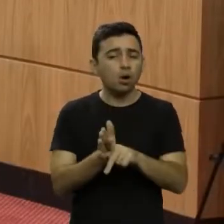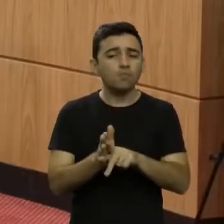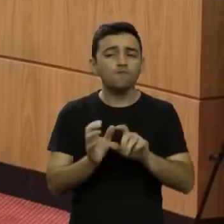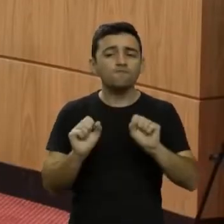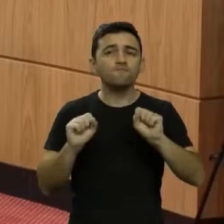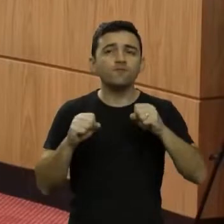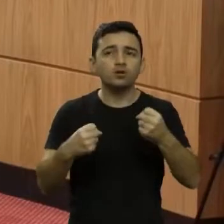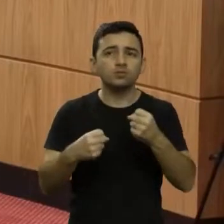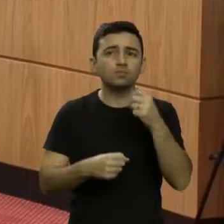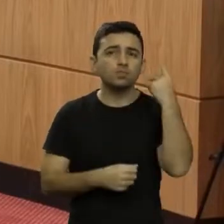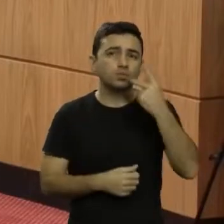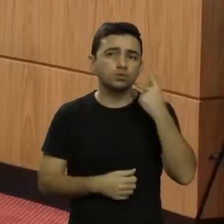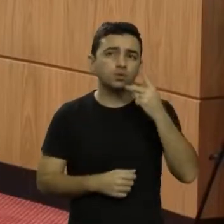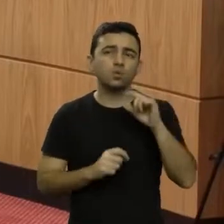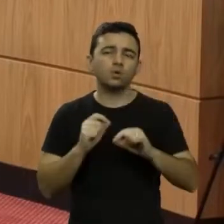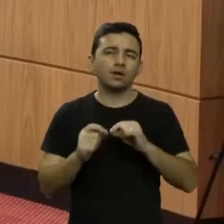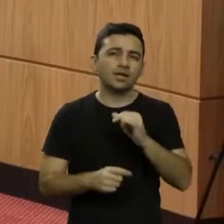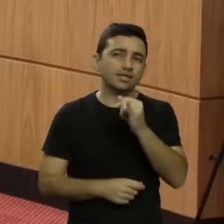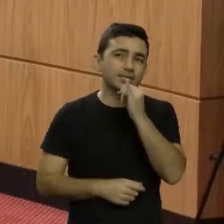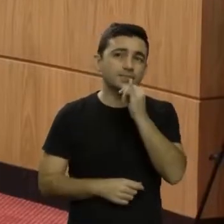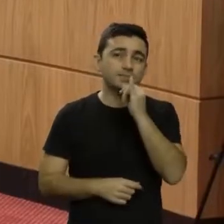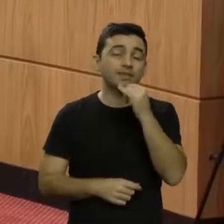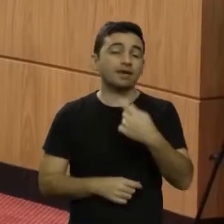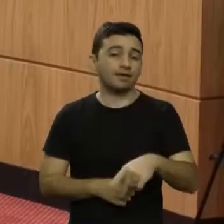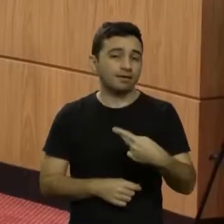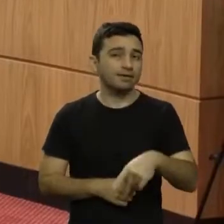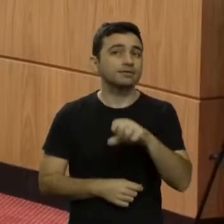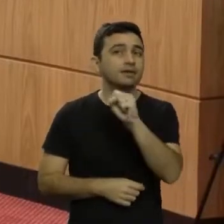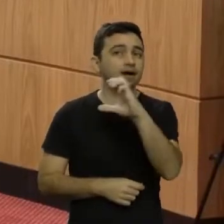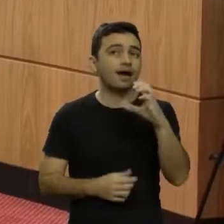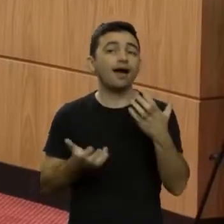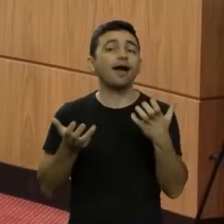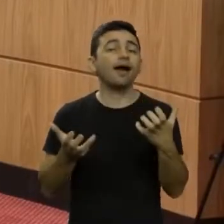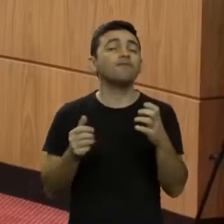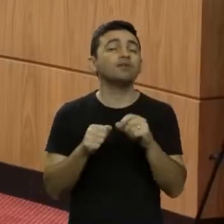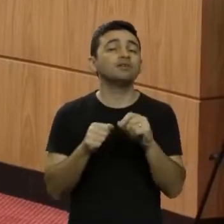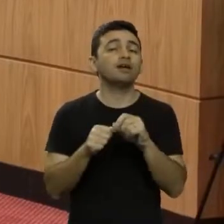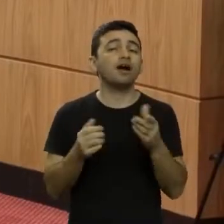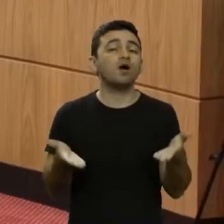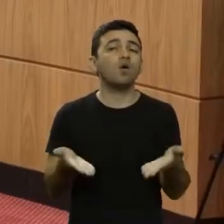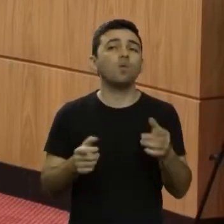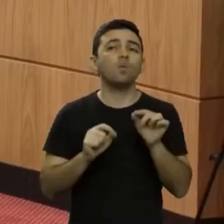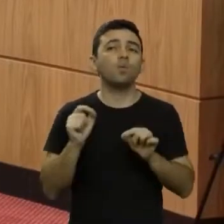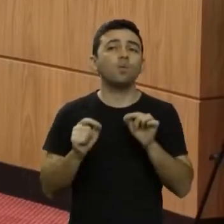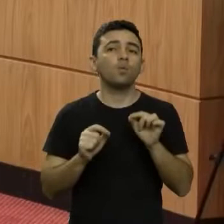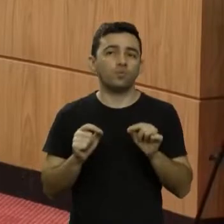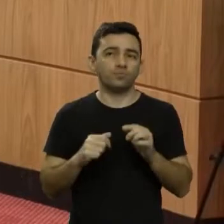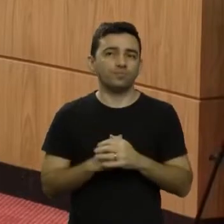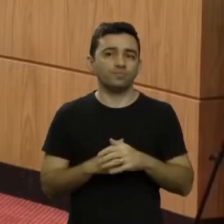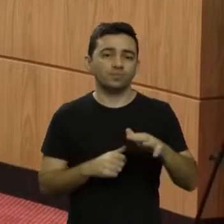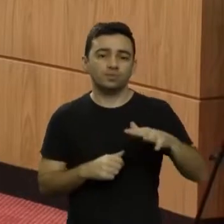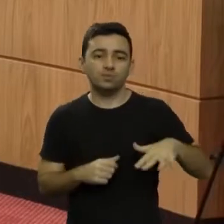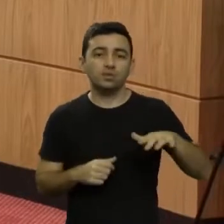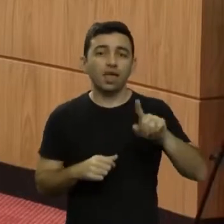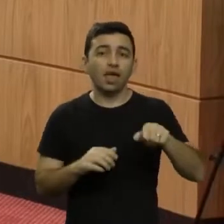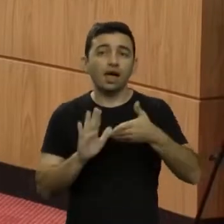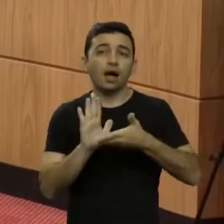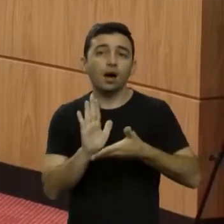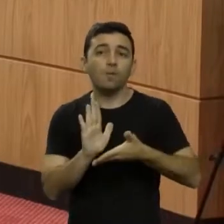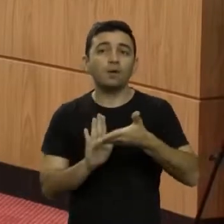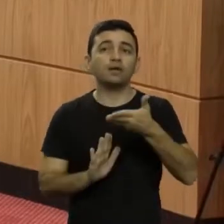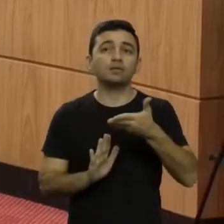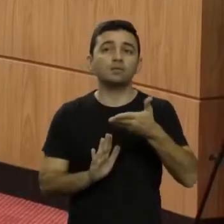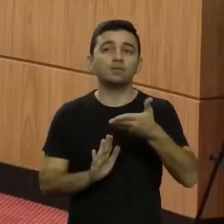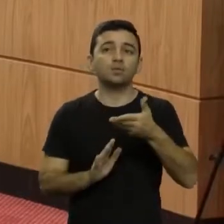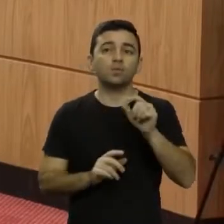dos exemplos é o que o Estado de Santa Catarina quer fazer agora com o catarinense, aumentando